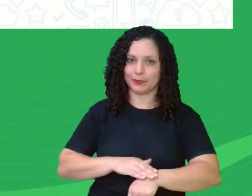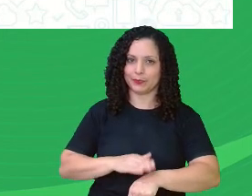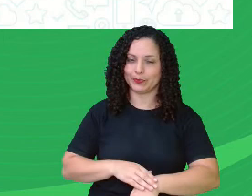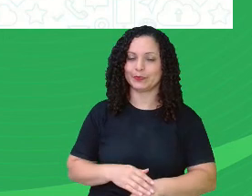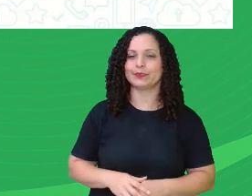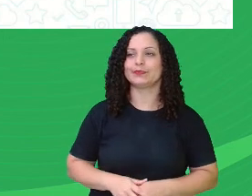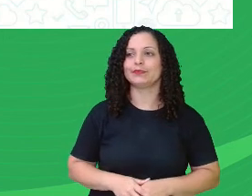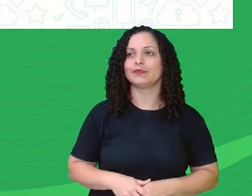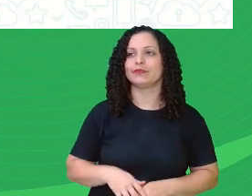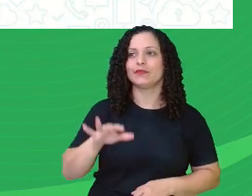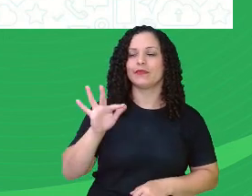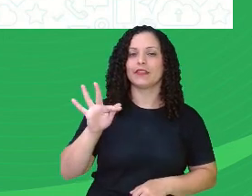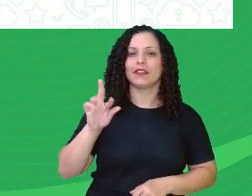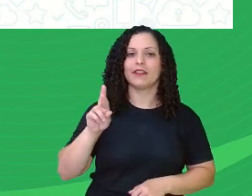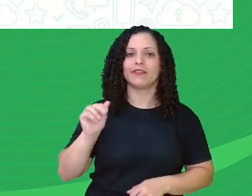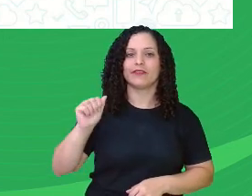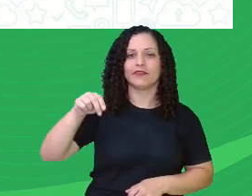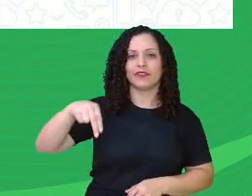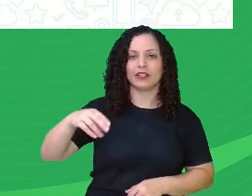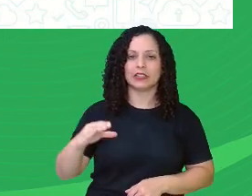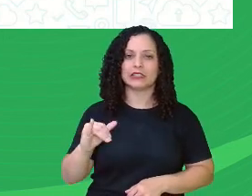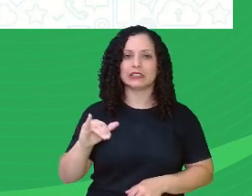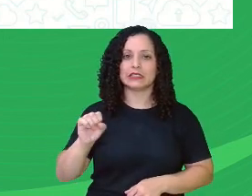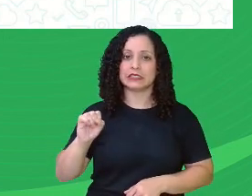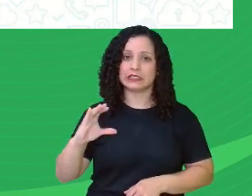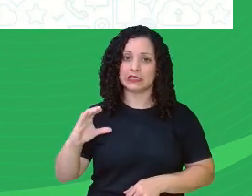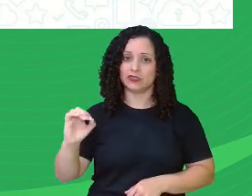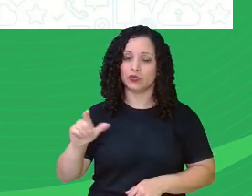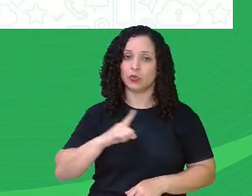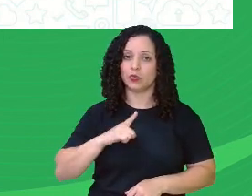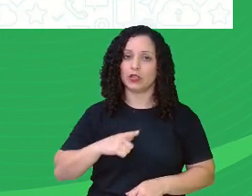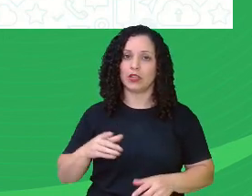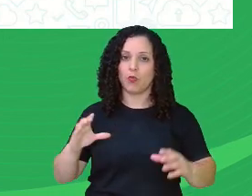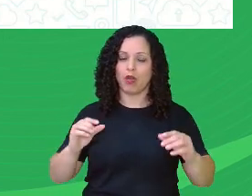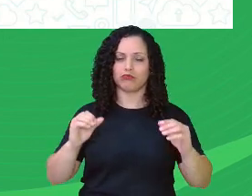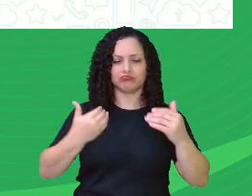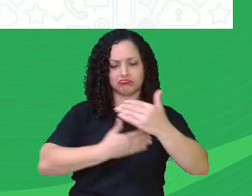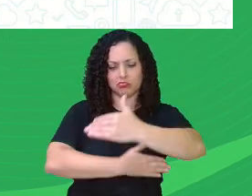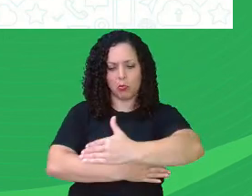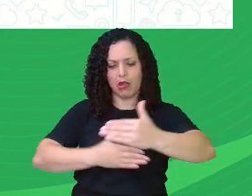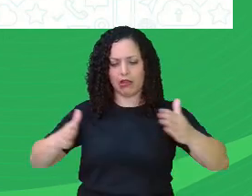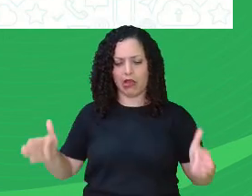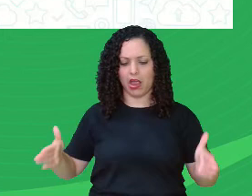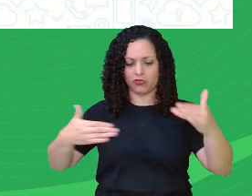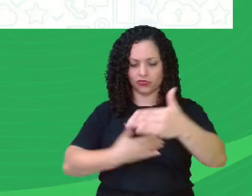ó. Francisco possui uma caixa de forma retangular com uma caixa